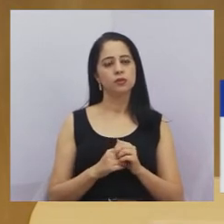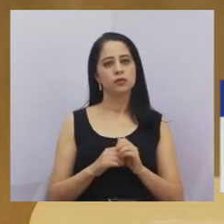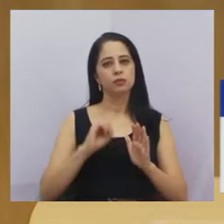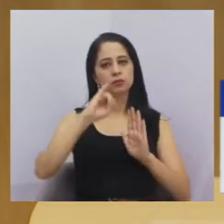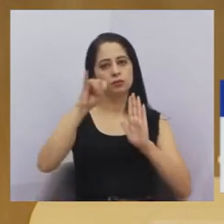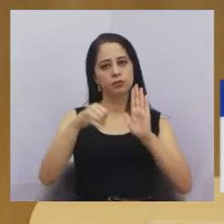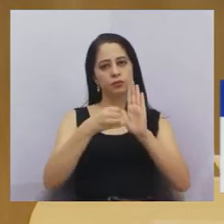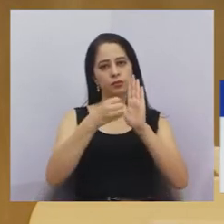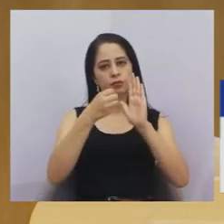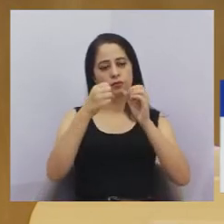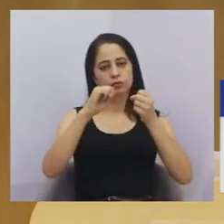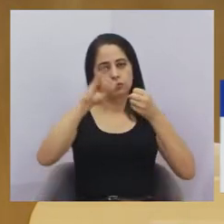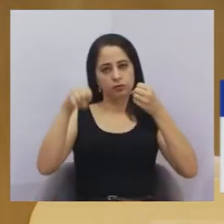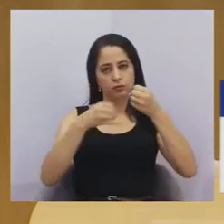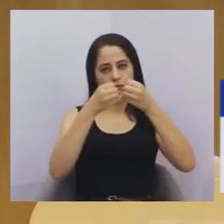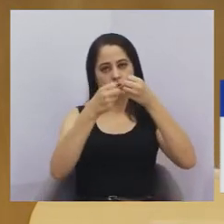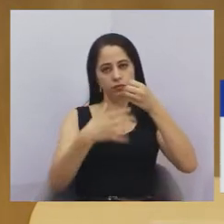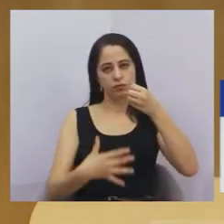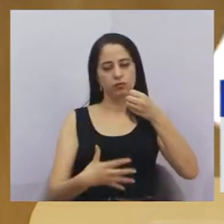Modificativa.